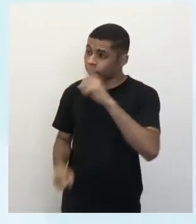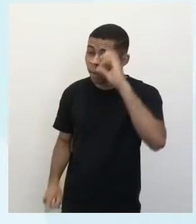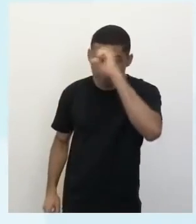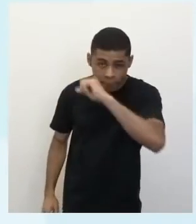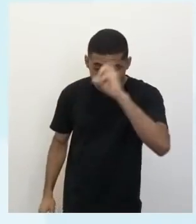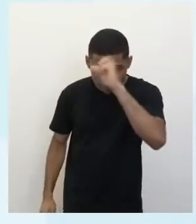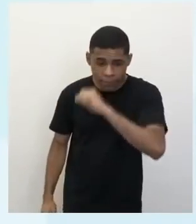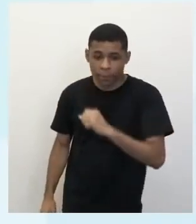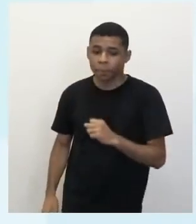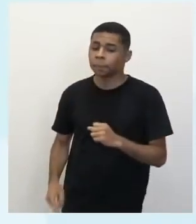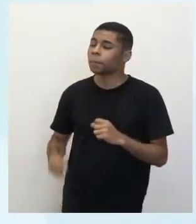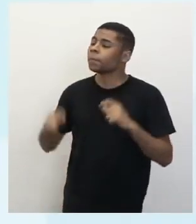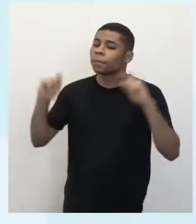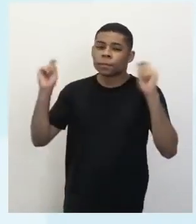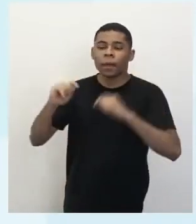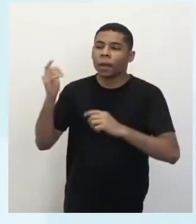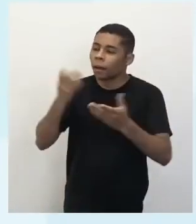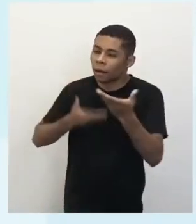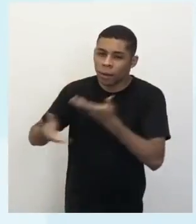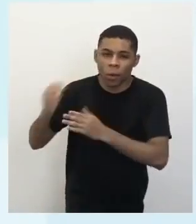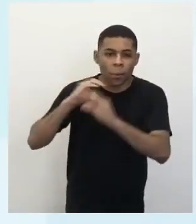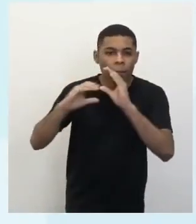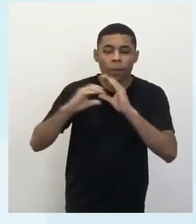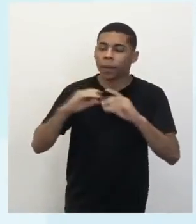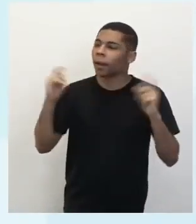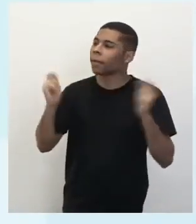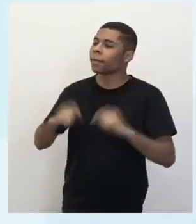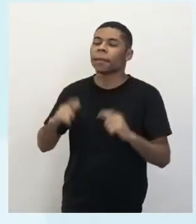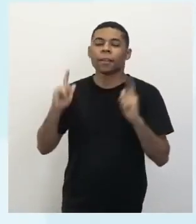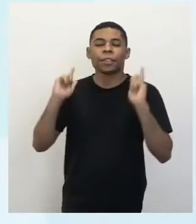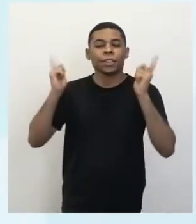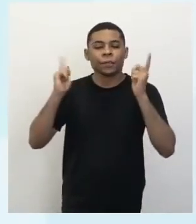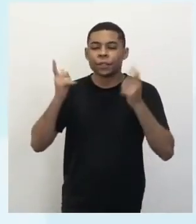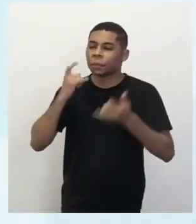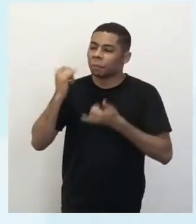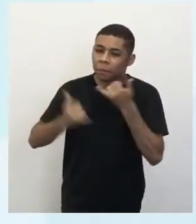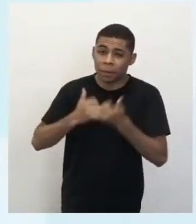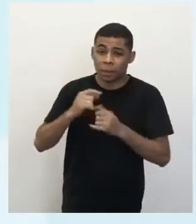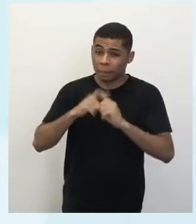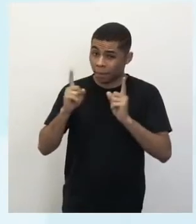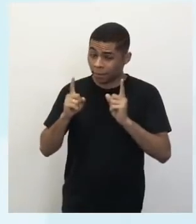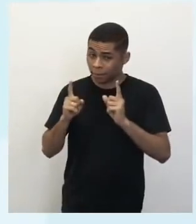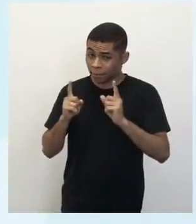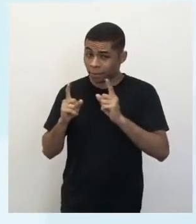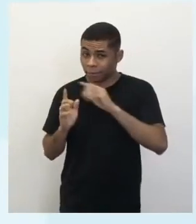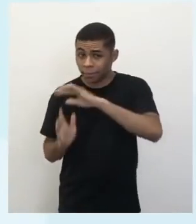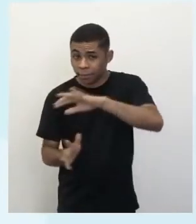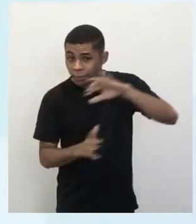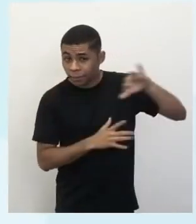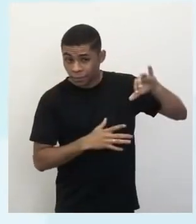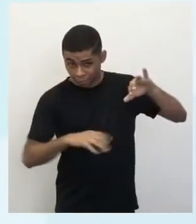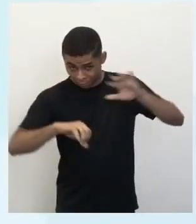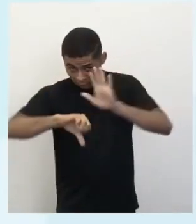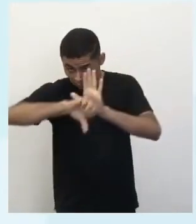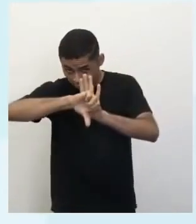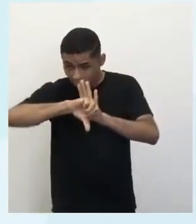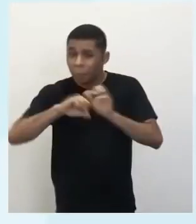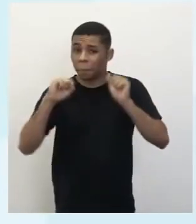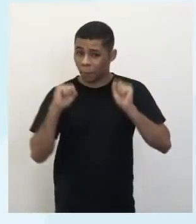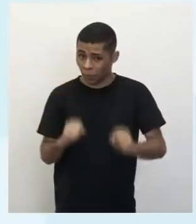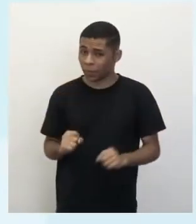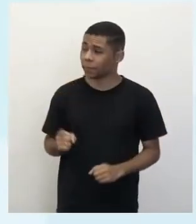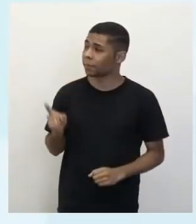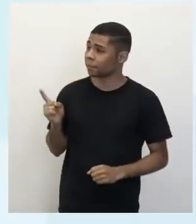para se comunicar, para se divertir, brincar, mas também, se não for utilizada da maneira correta, ela pode